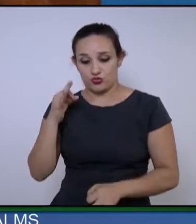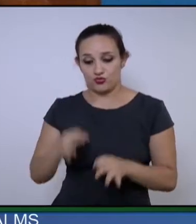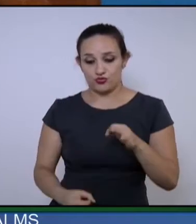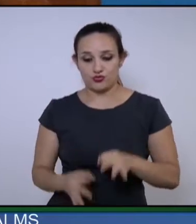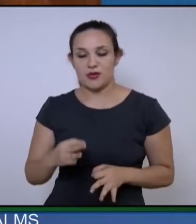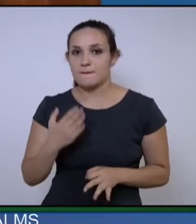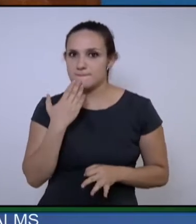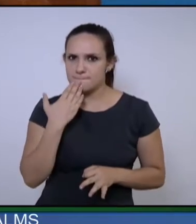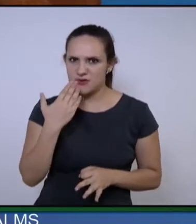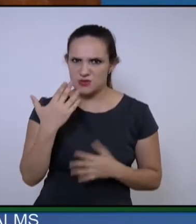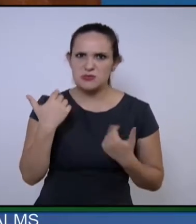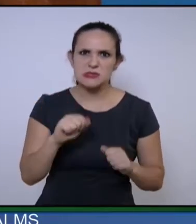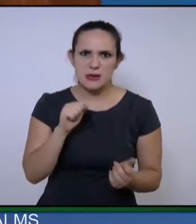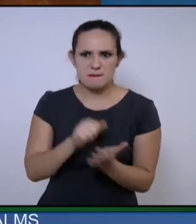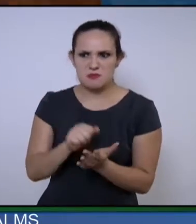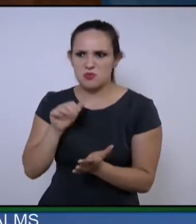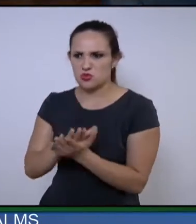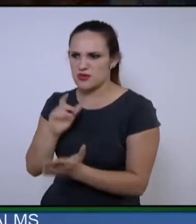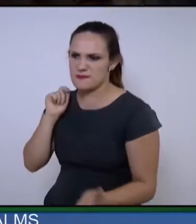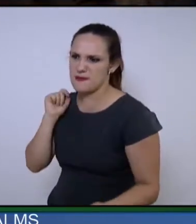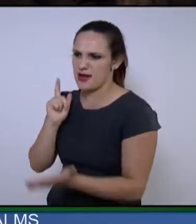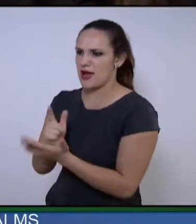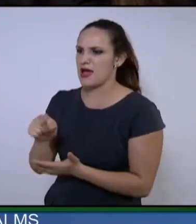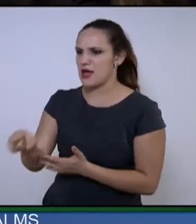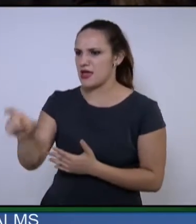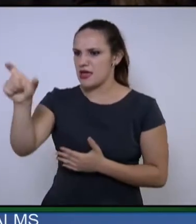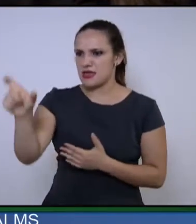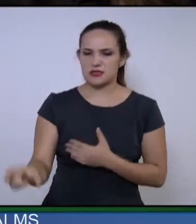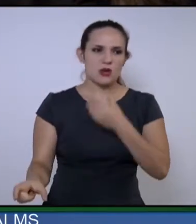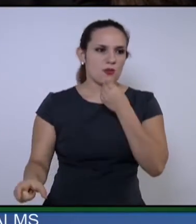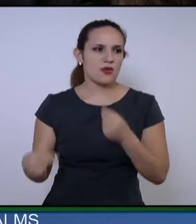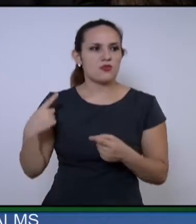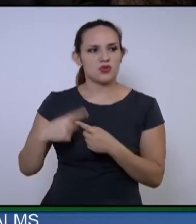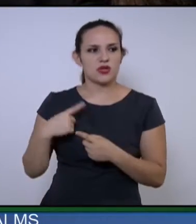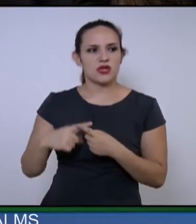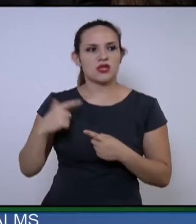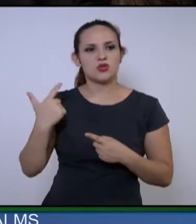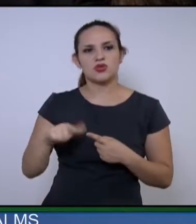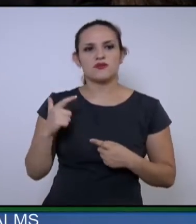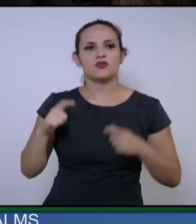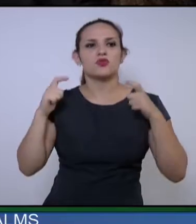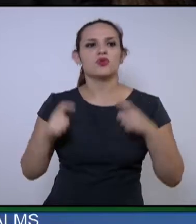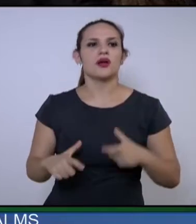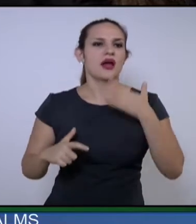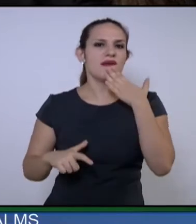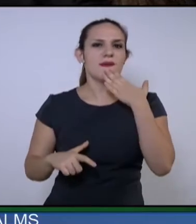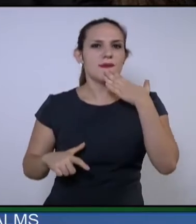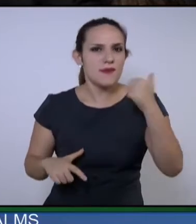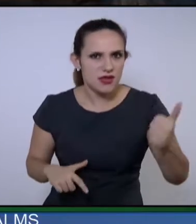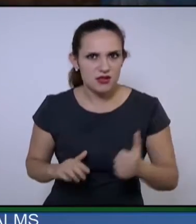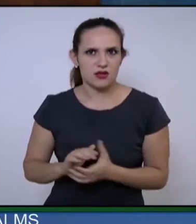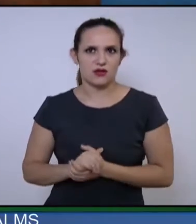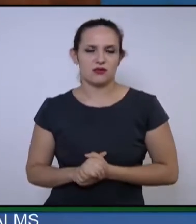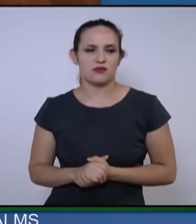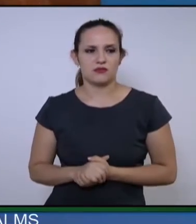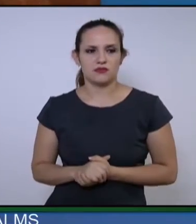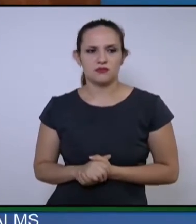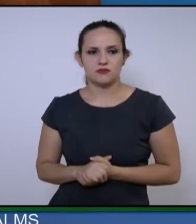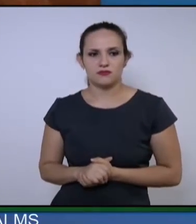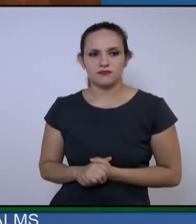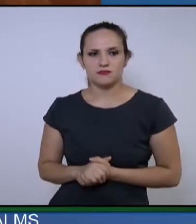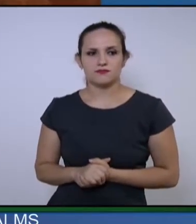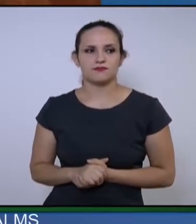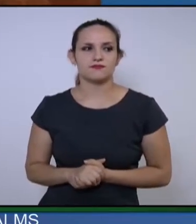cidadão, porque ele não teve um local melhor para dormir ou alimentação que ele esperava ter dentro do sistema prisional,